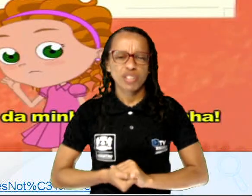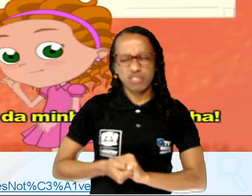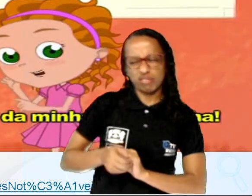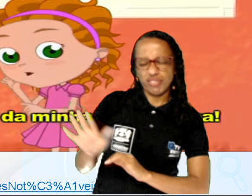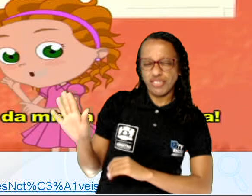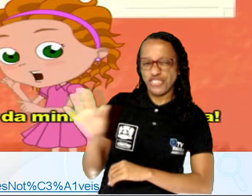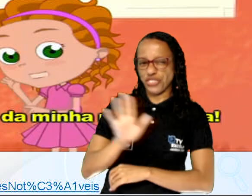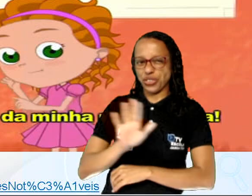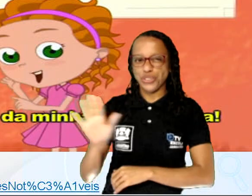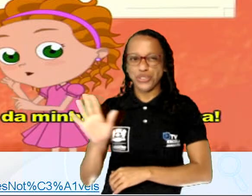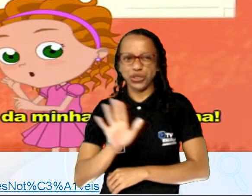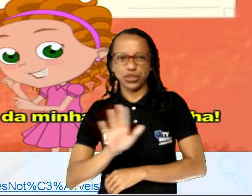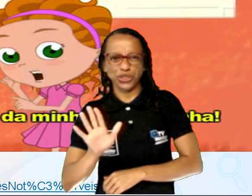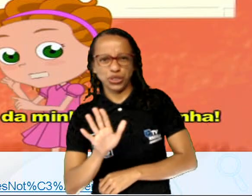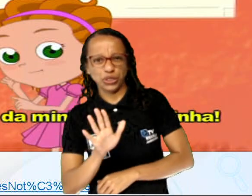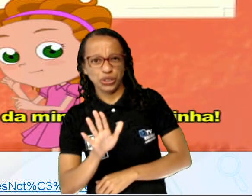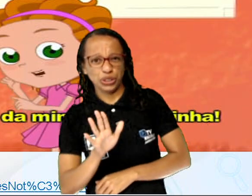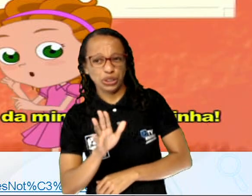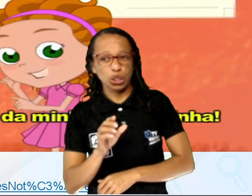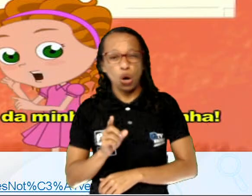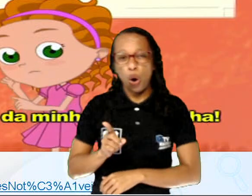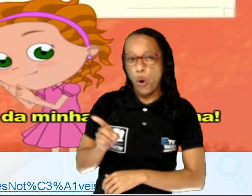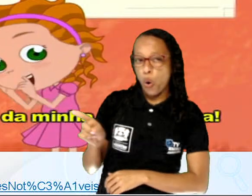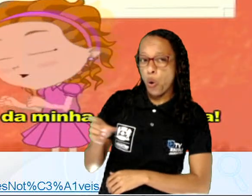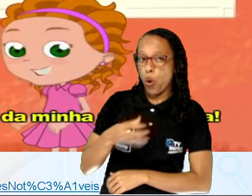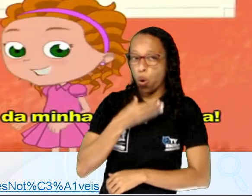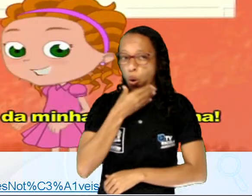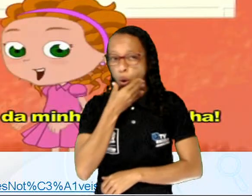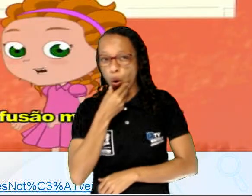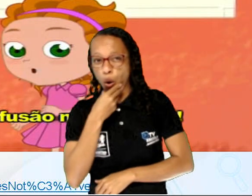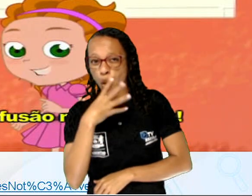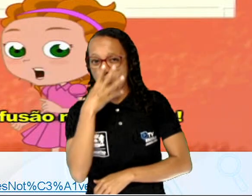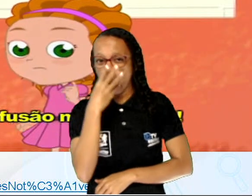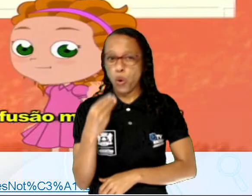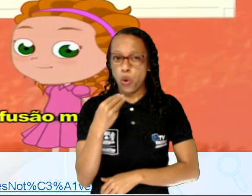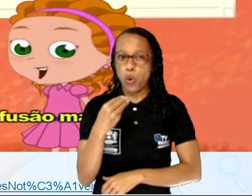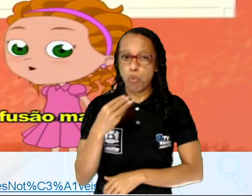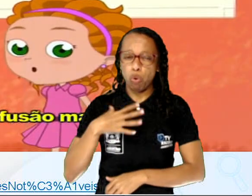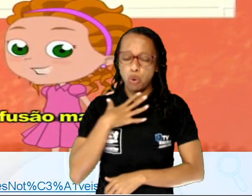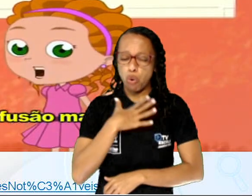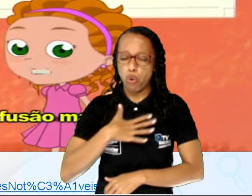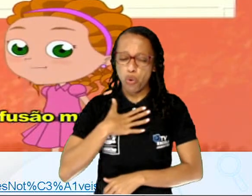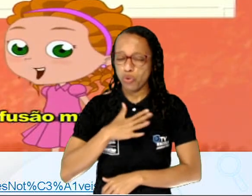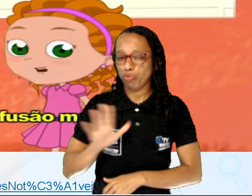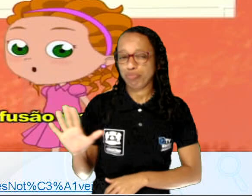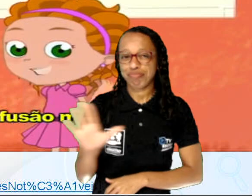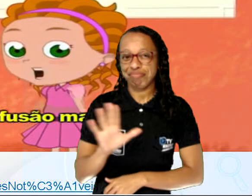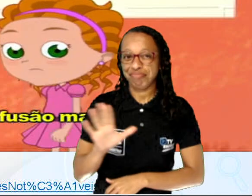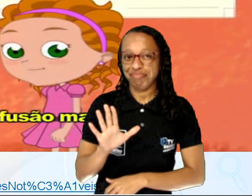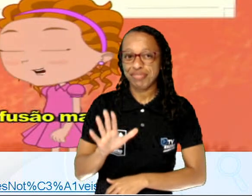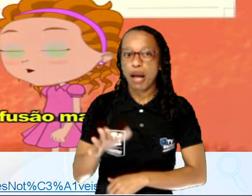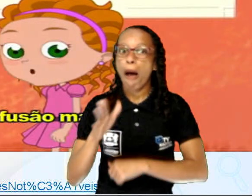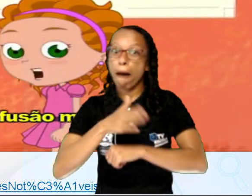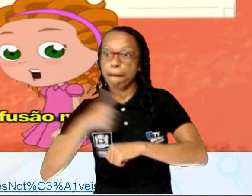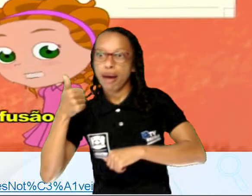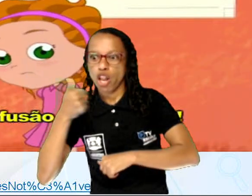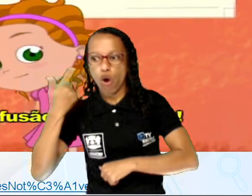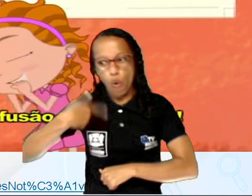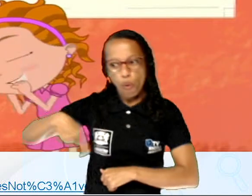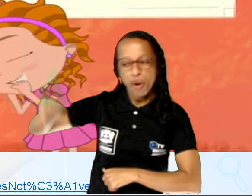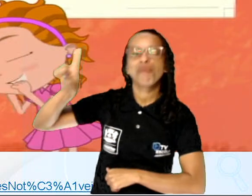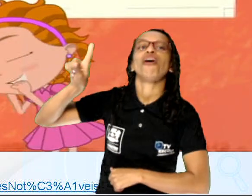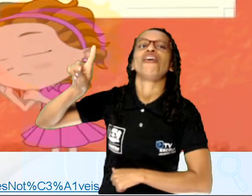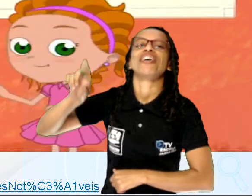Xiii, parece que o senhor Lobão não gostou muito da minha musiquinha. É melhor eu ir antes que arrume uma confusão